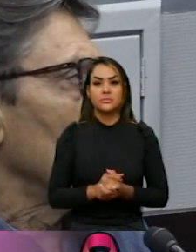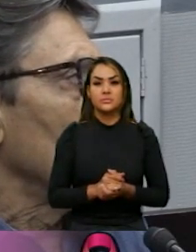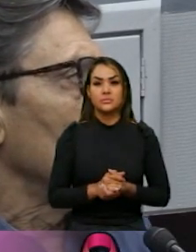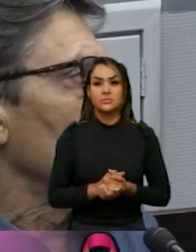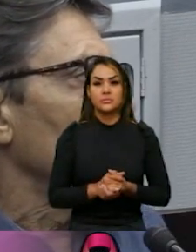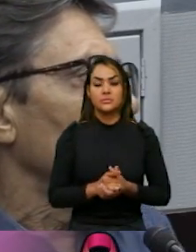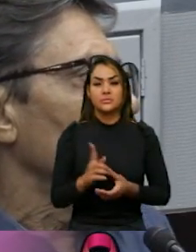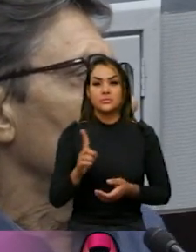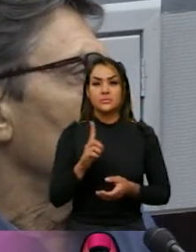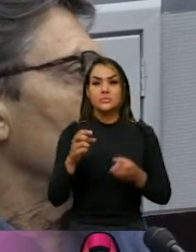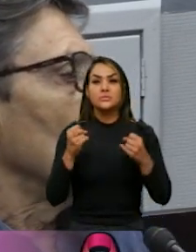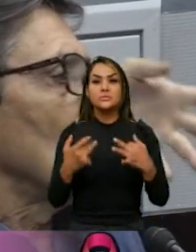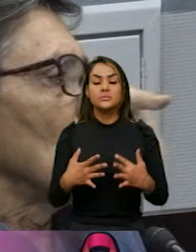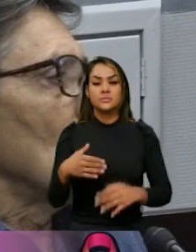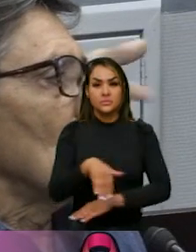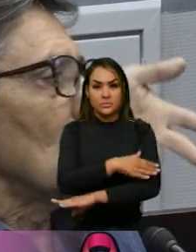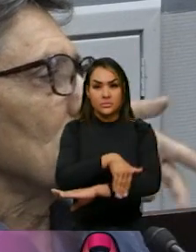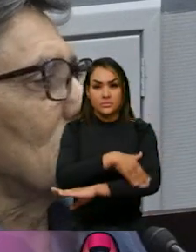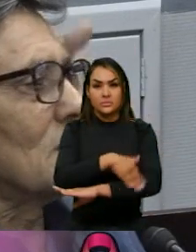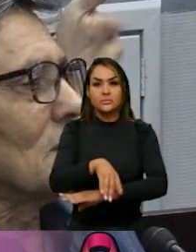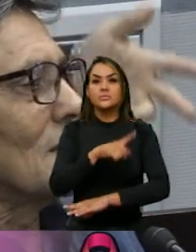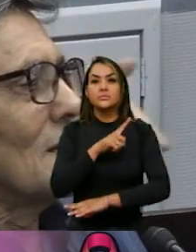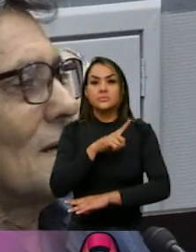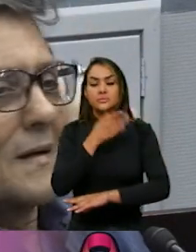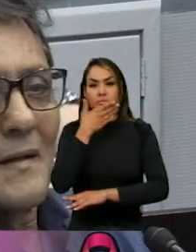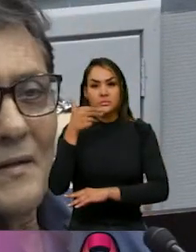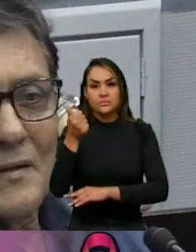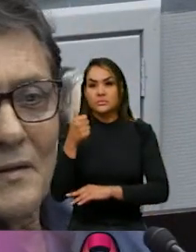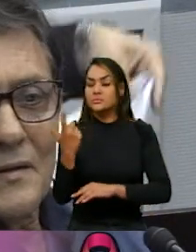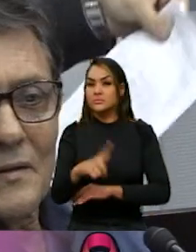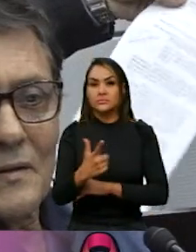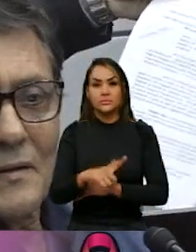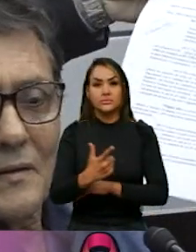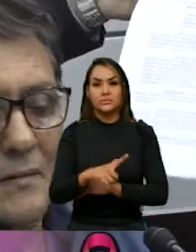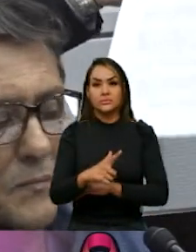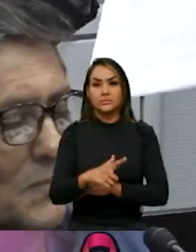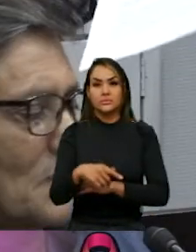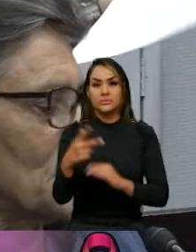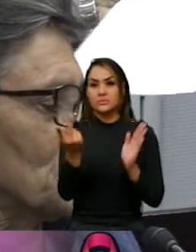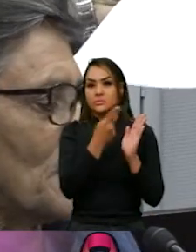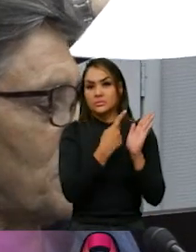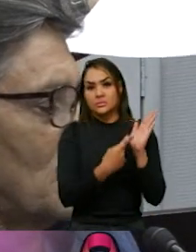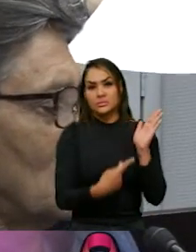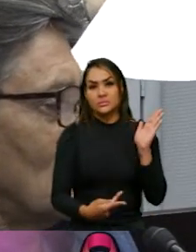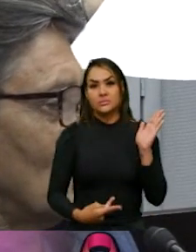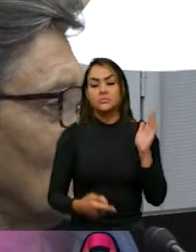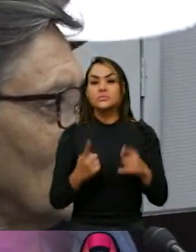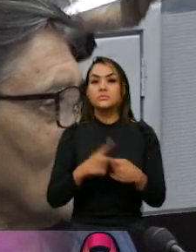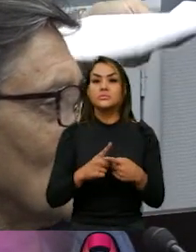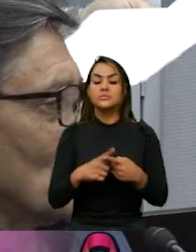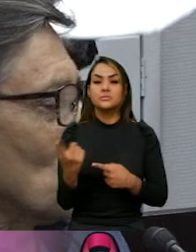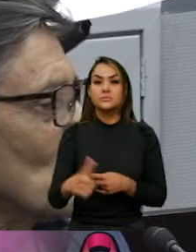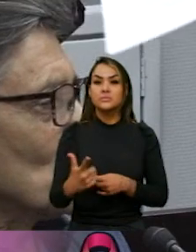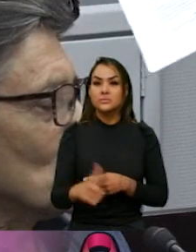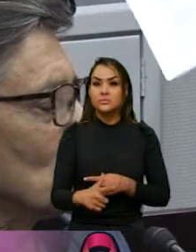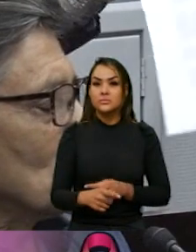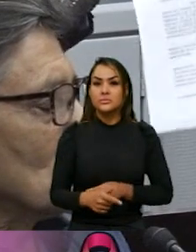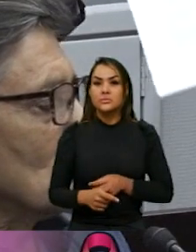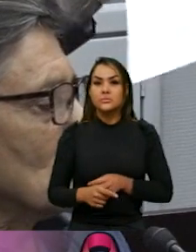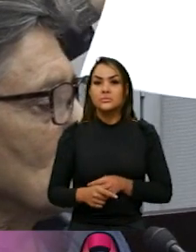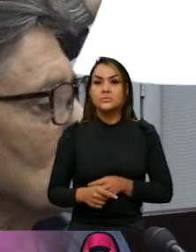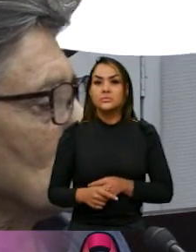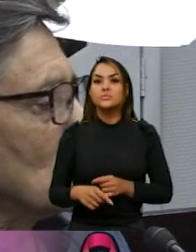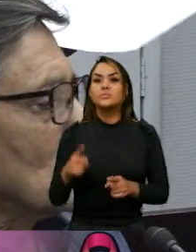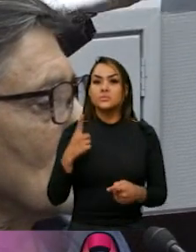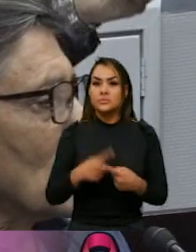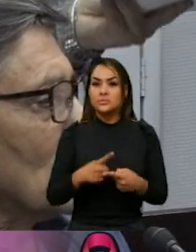não especifica as ruas que vai receber aqui as melhorias, o recap, não tem uma relação. E por que não está? Porque o que está na lei